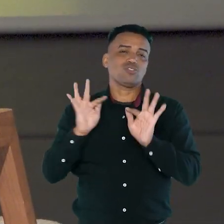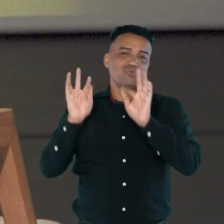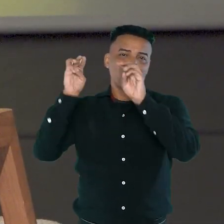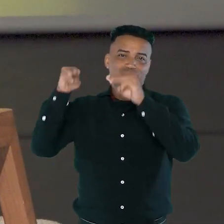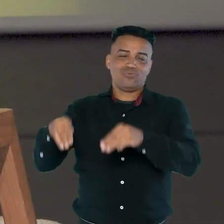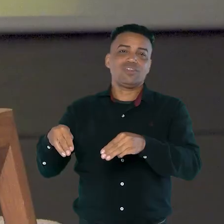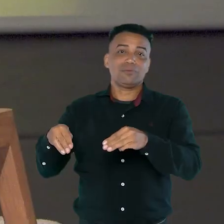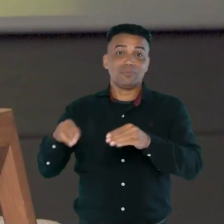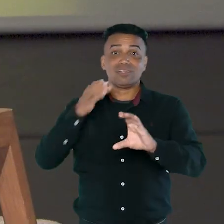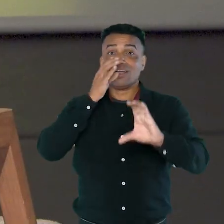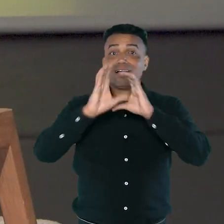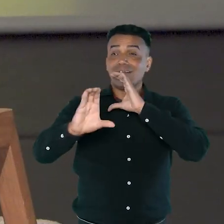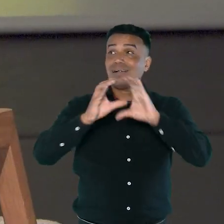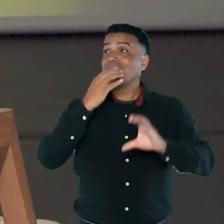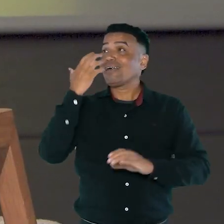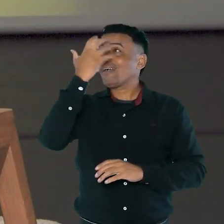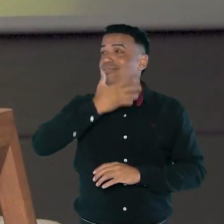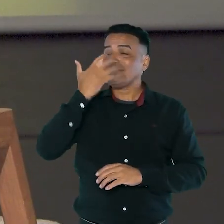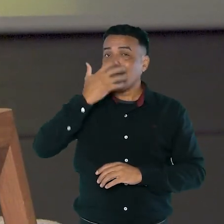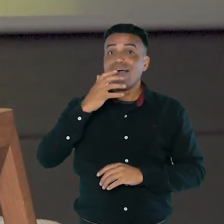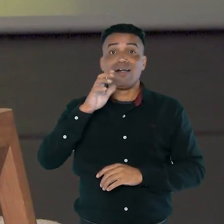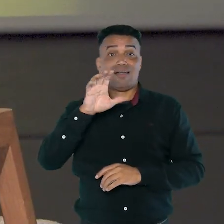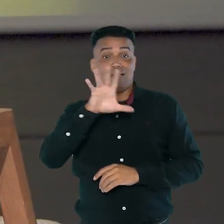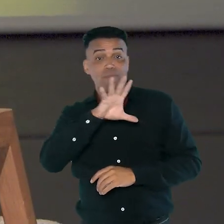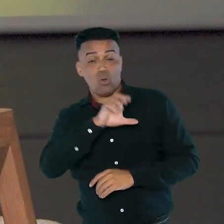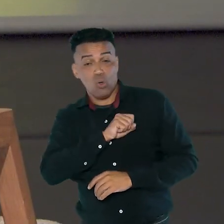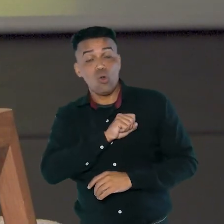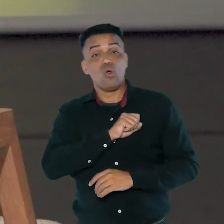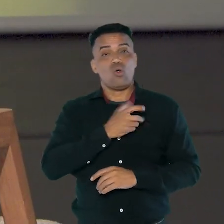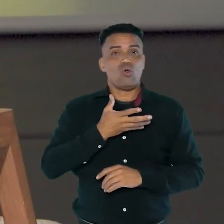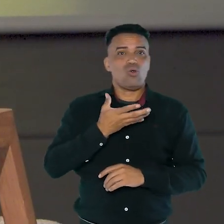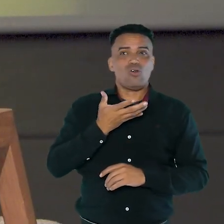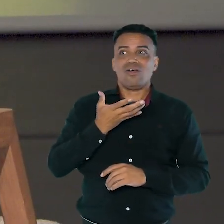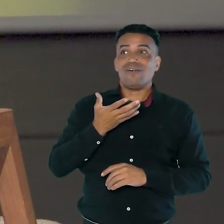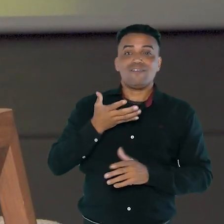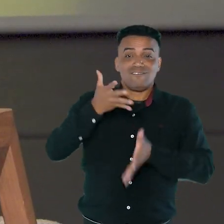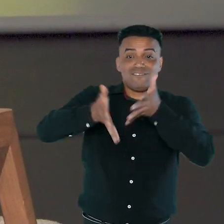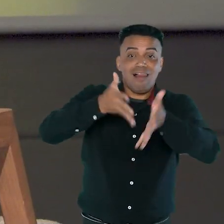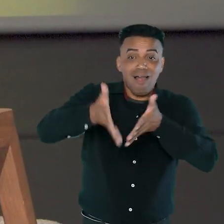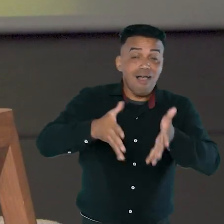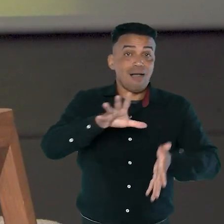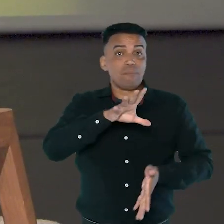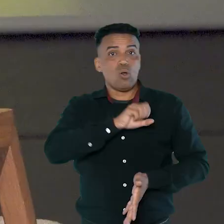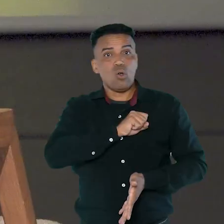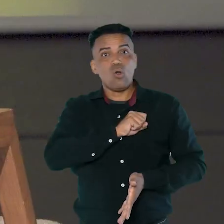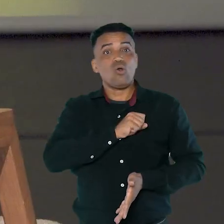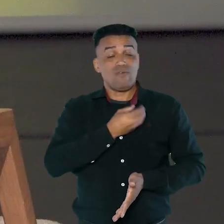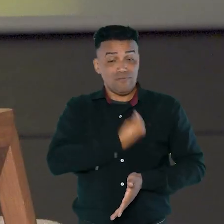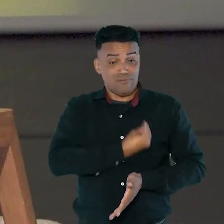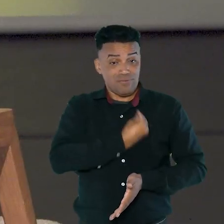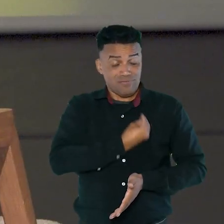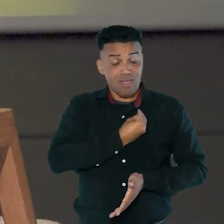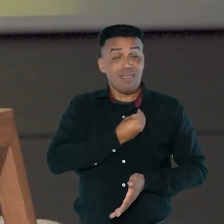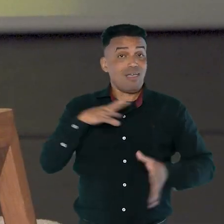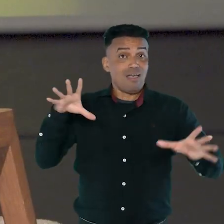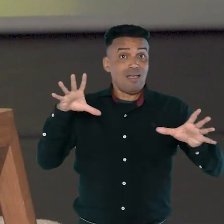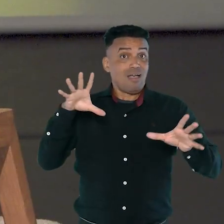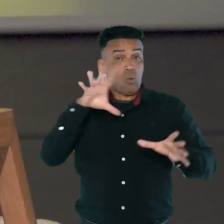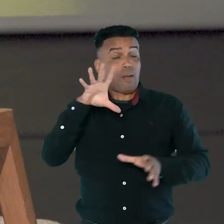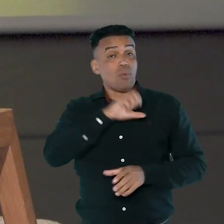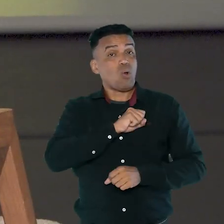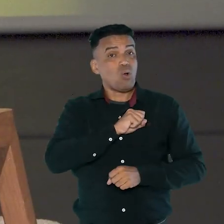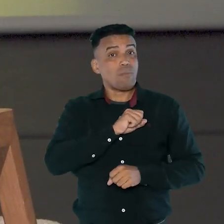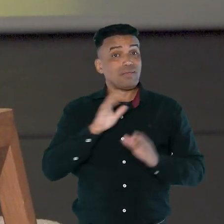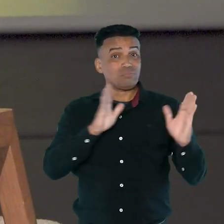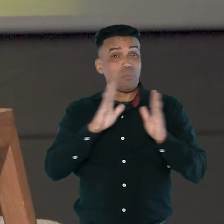Acho que a gente tem que cantar o amor, tem que falar o amor, tem que viver o amor, mesmo em tempos sombrios. Acho que é das coisas que a gente